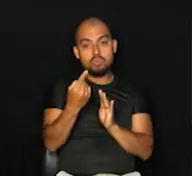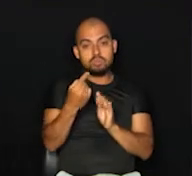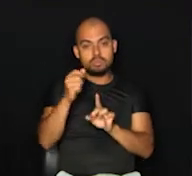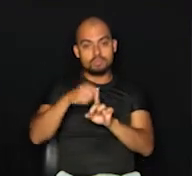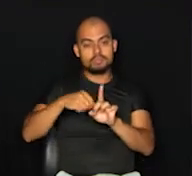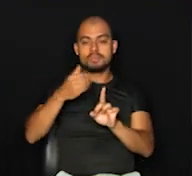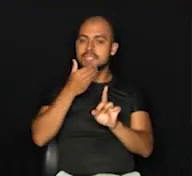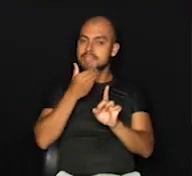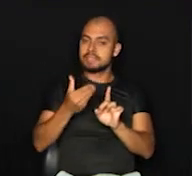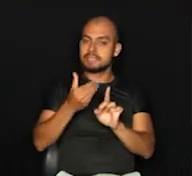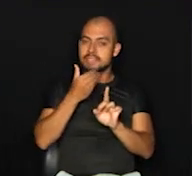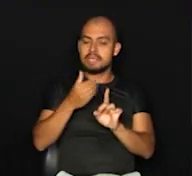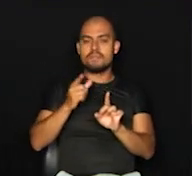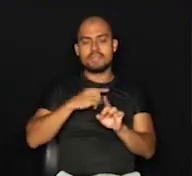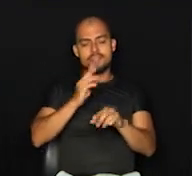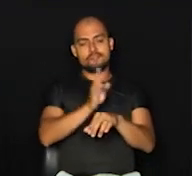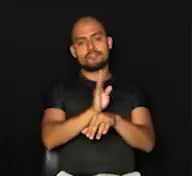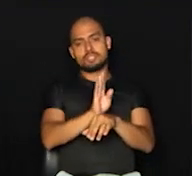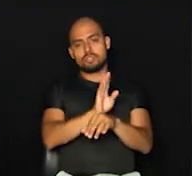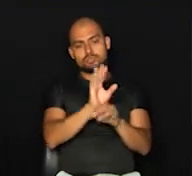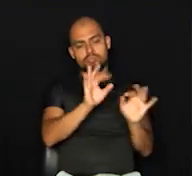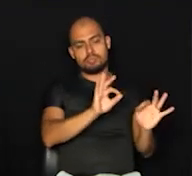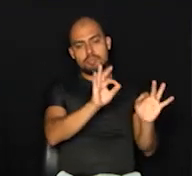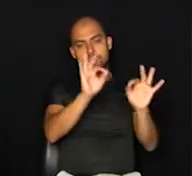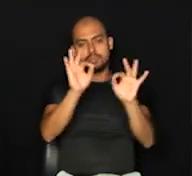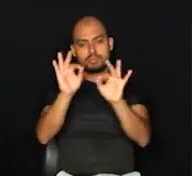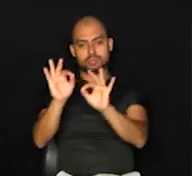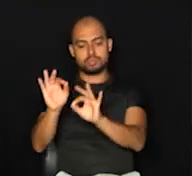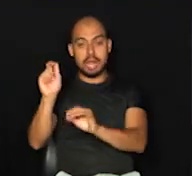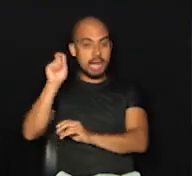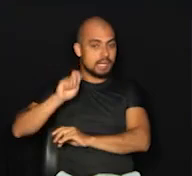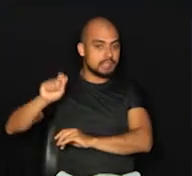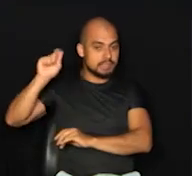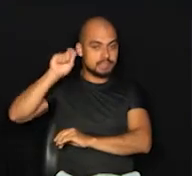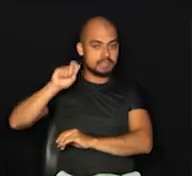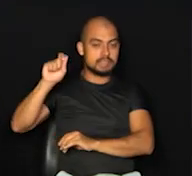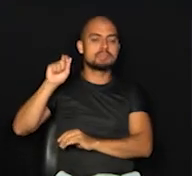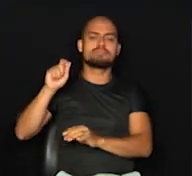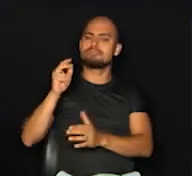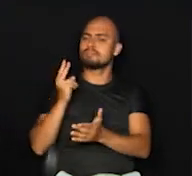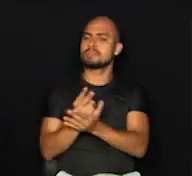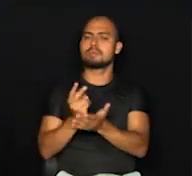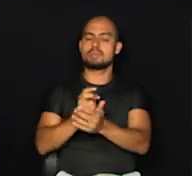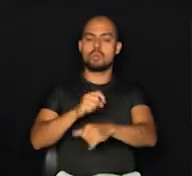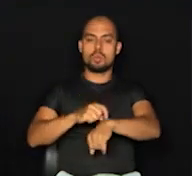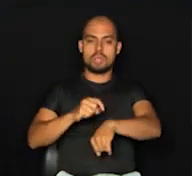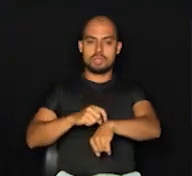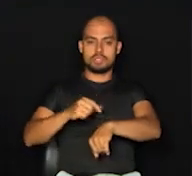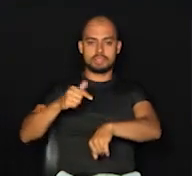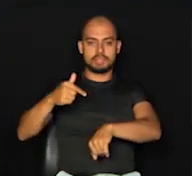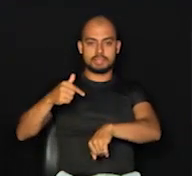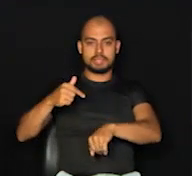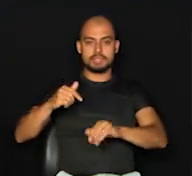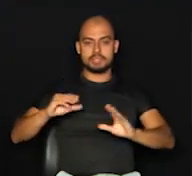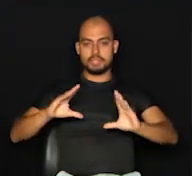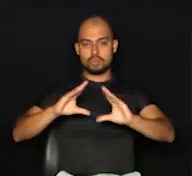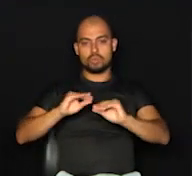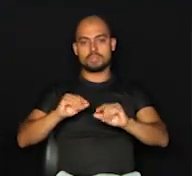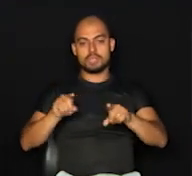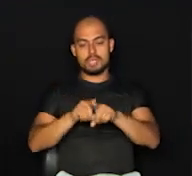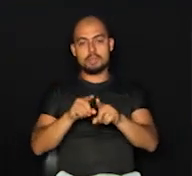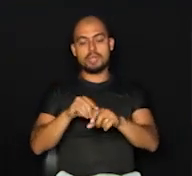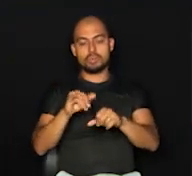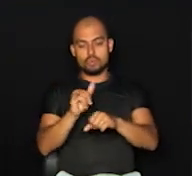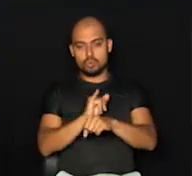simultâneo dos vídeos com essas apresentações dos artistas, sempre às 7h da noite. Além do YouTube, você também